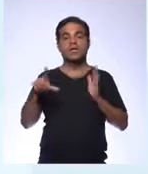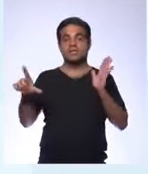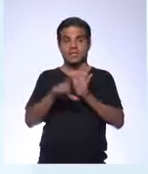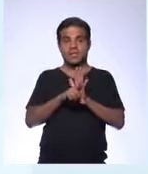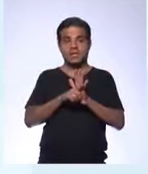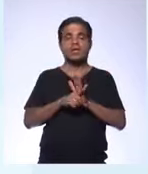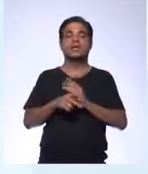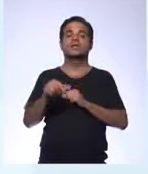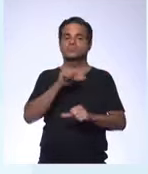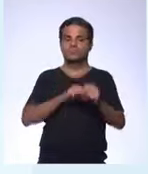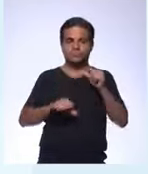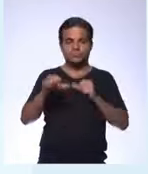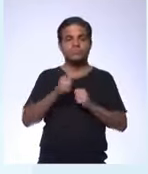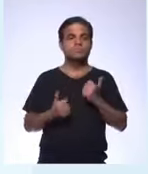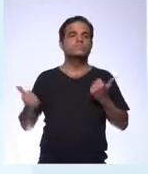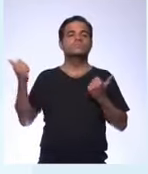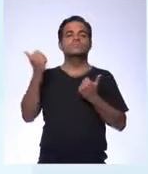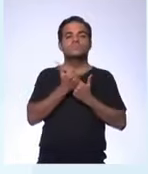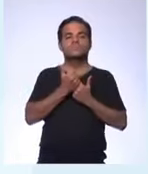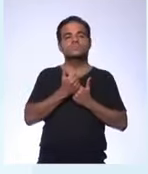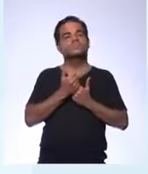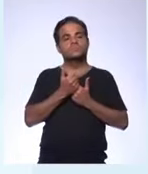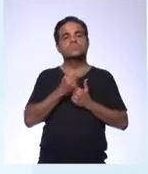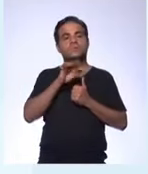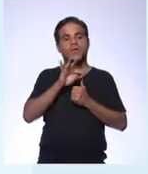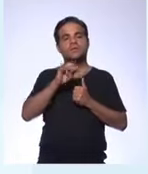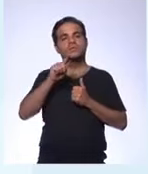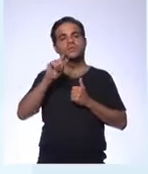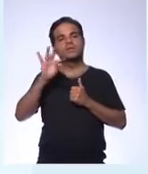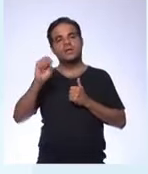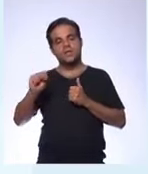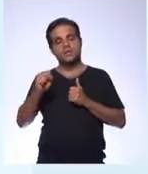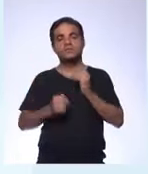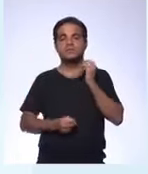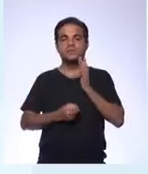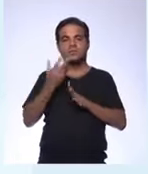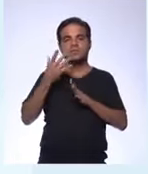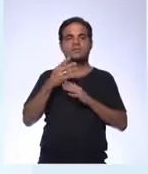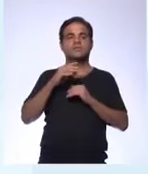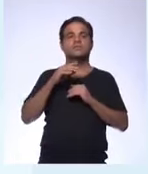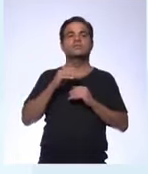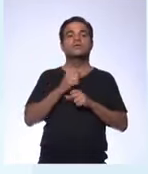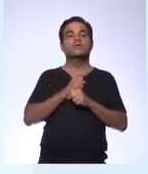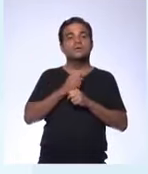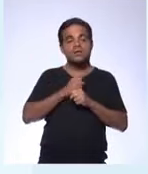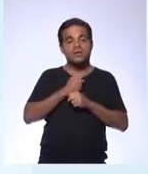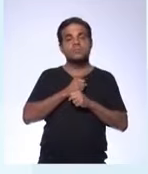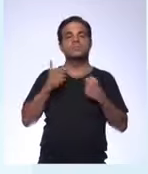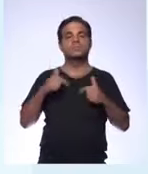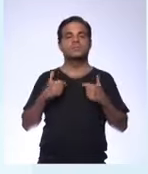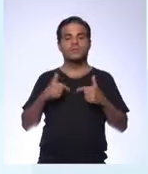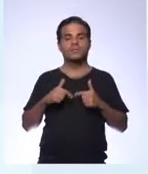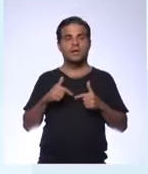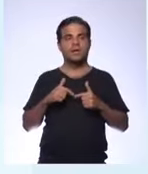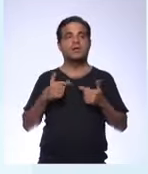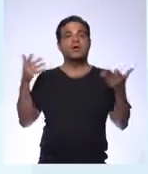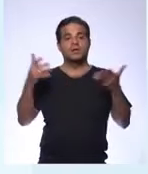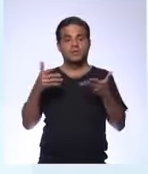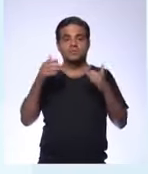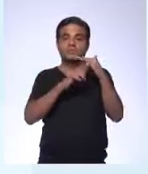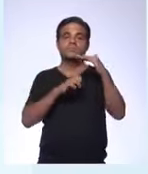é revogada e substituída pelo chamado FGTS, Fundo de Garantia por Tempo de Serviço. Ou seja, agora